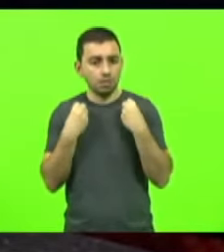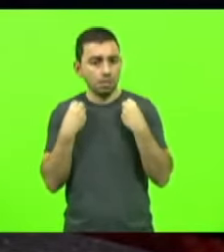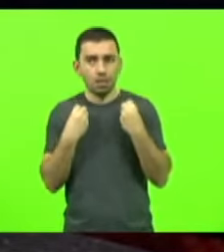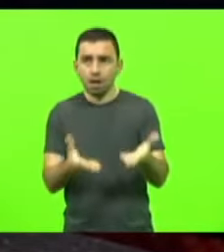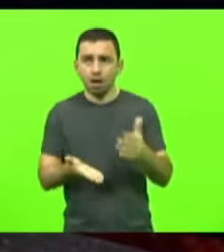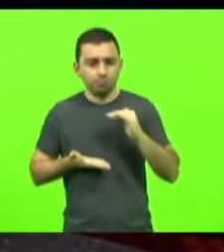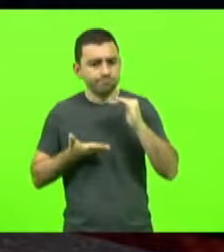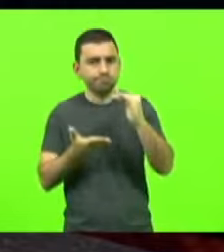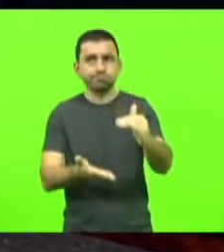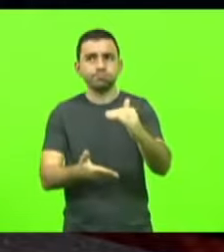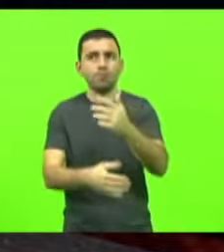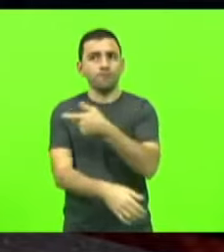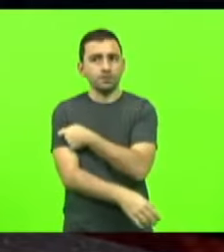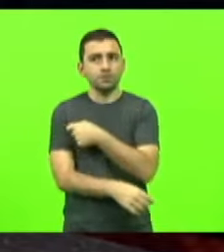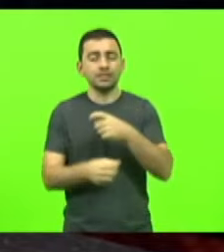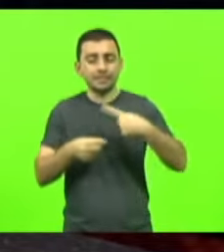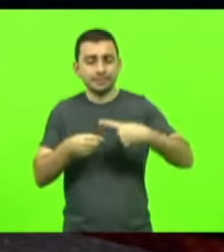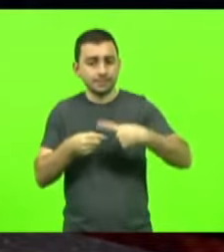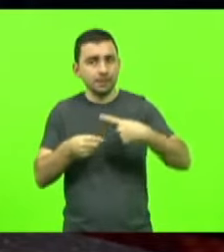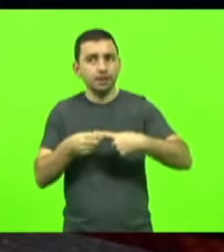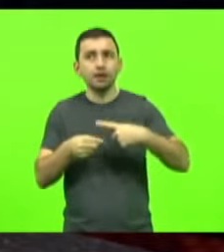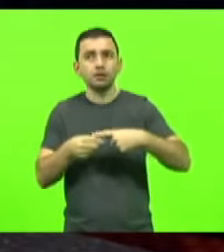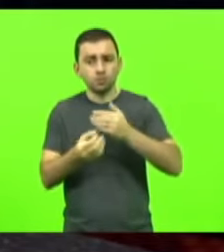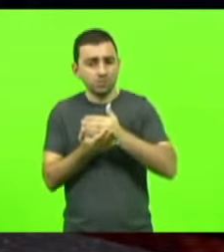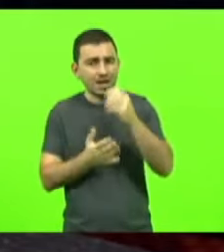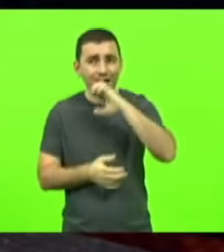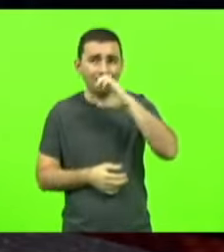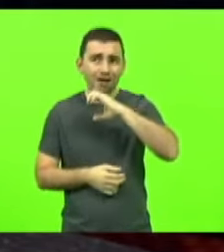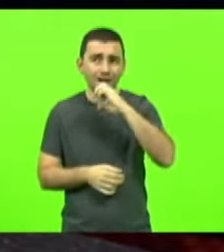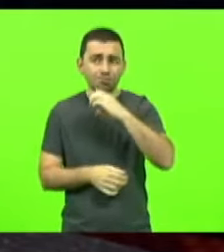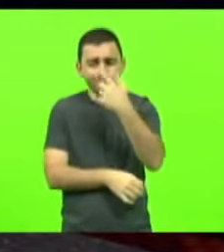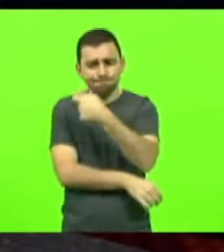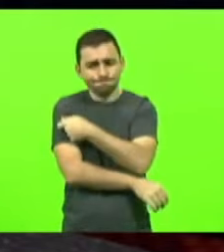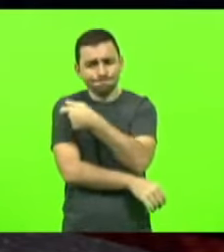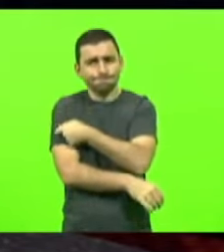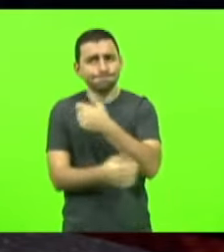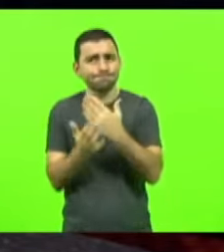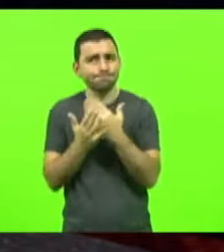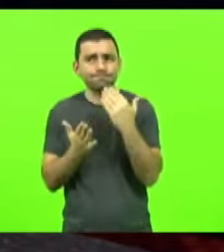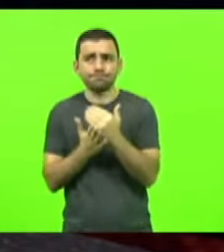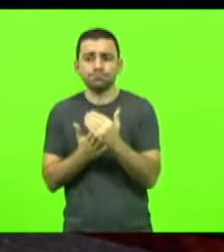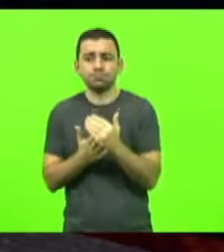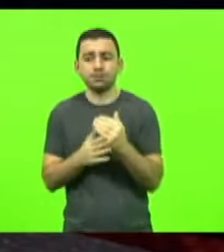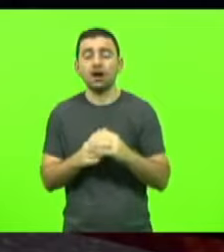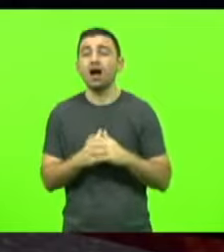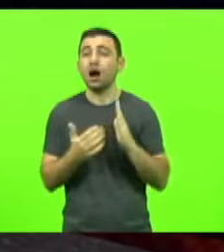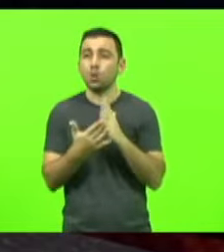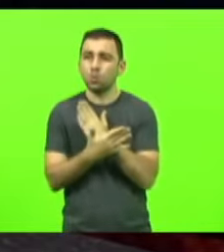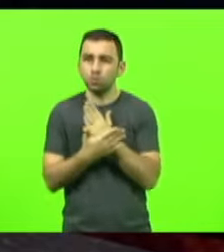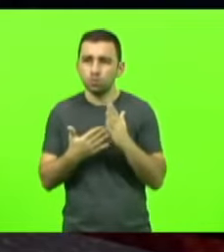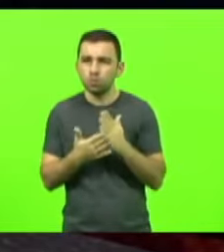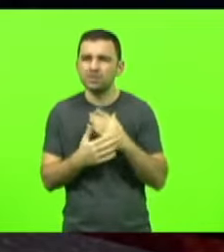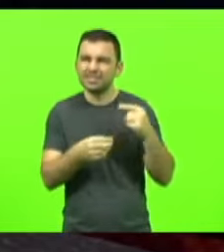e os municípios aplicá-las com rapidez. Tem alguns municípios que dão exemplo